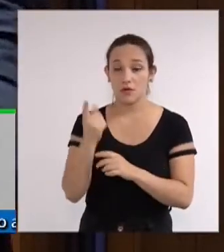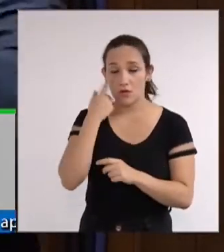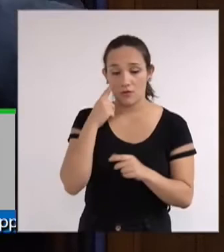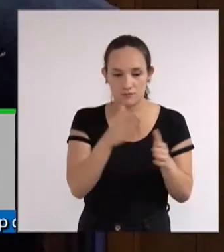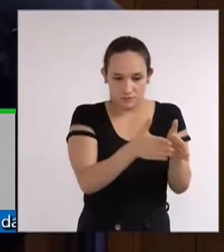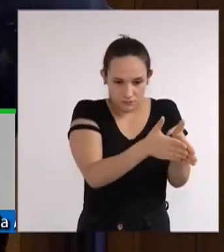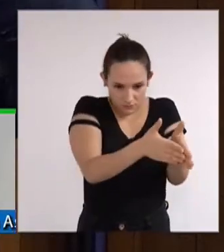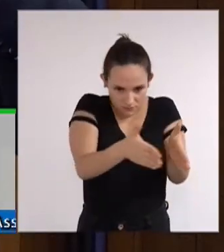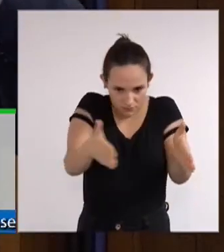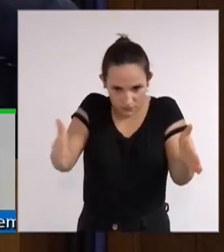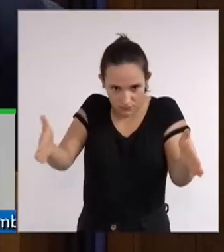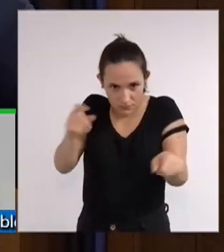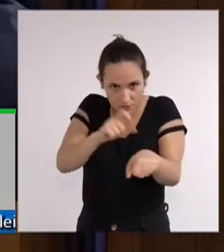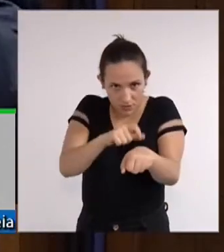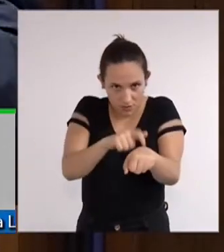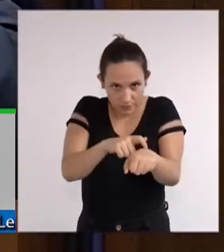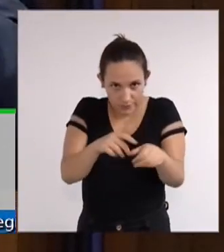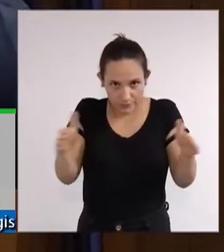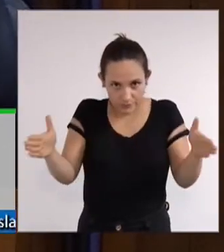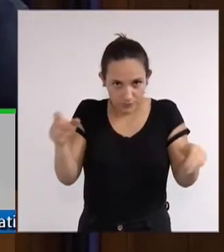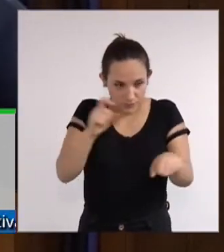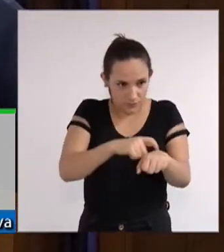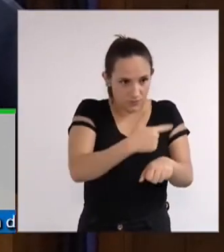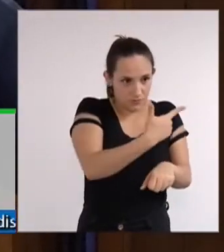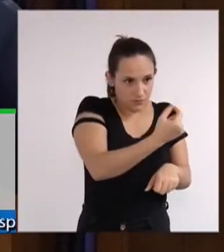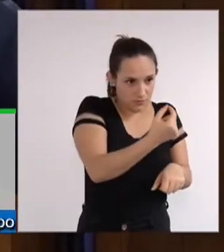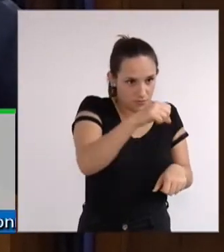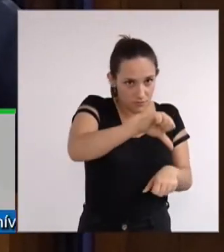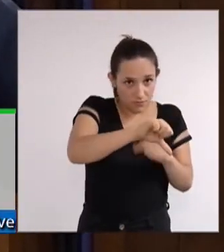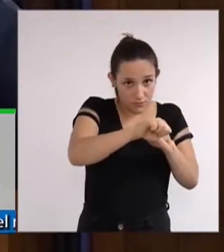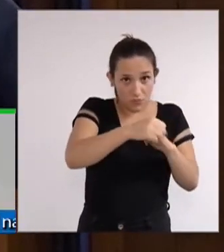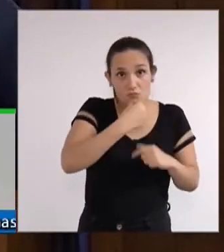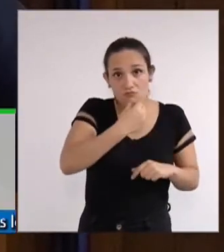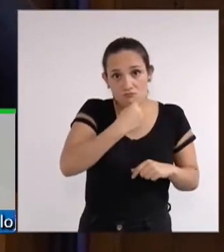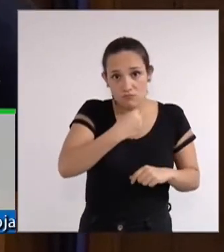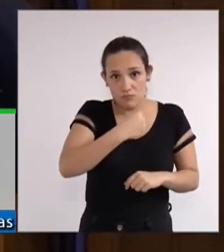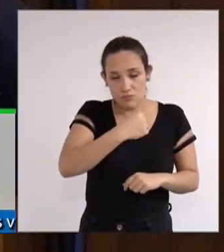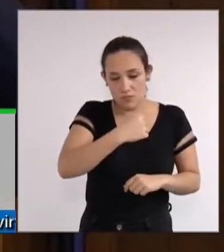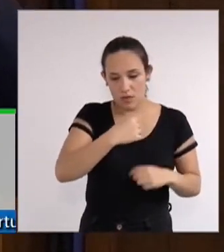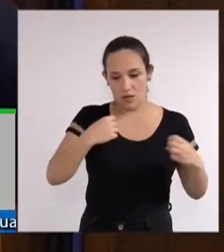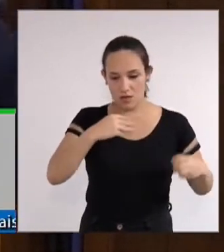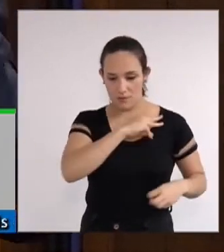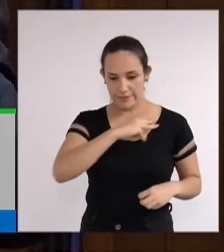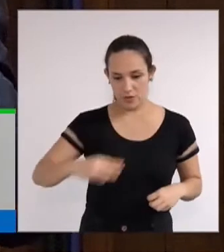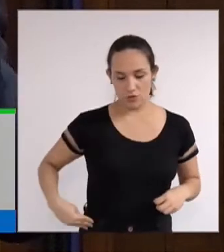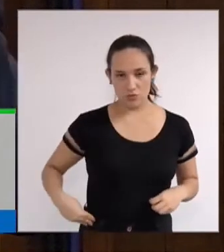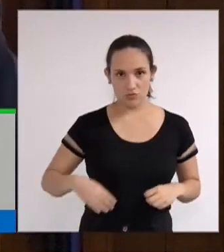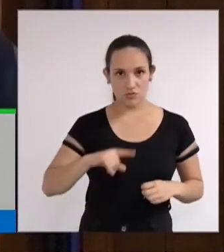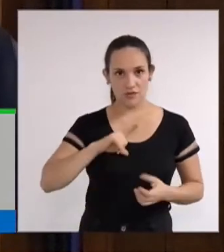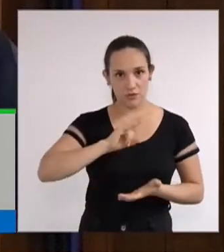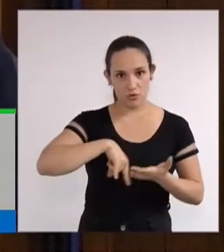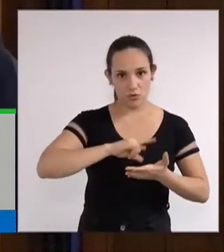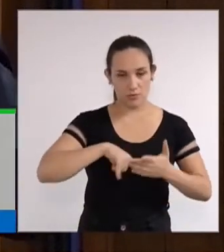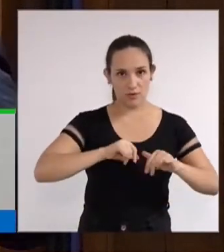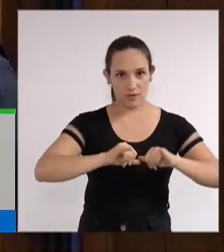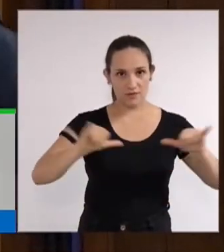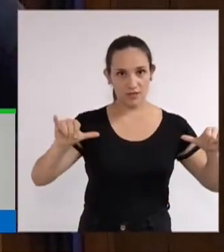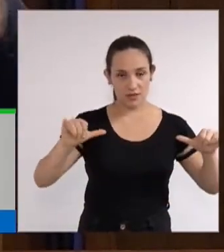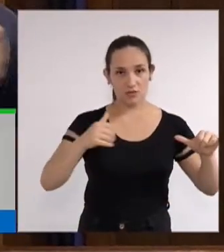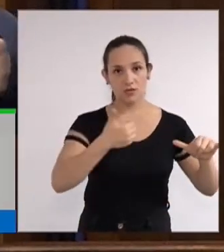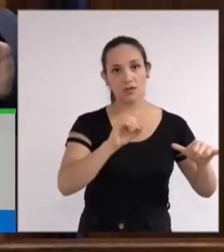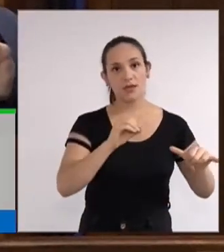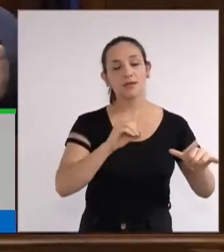dos fatos. Em 2009, o ministro Aires Brito, através de um documento denominado Comunicado